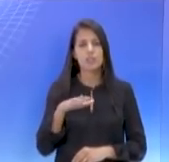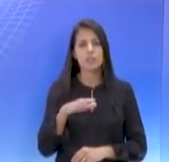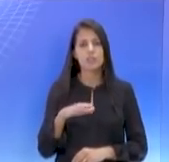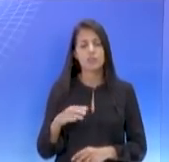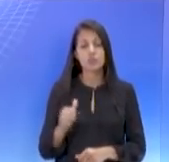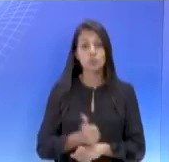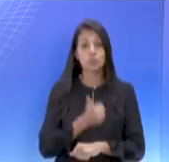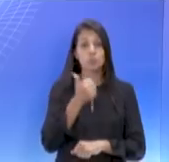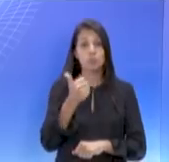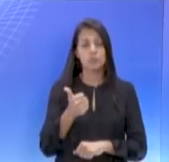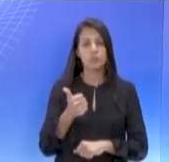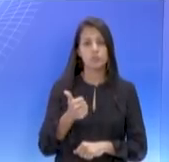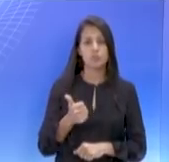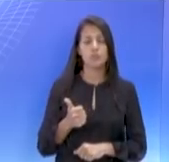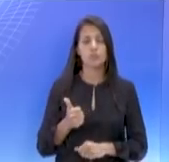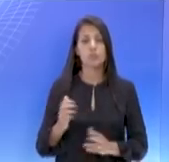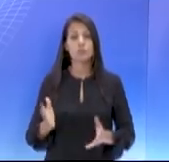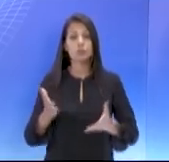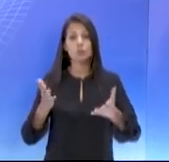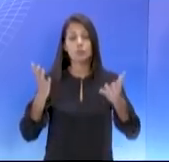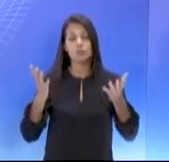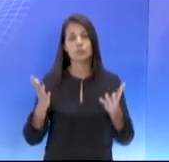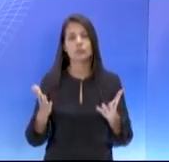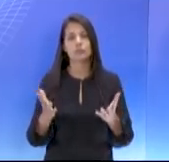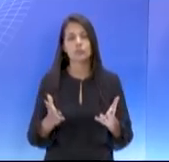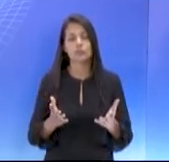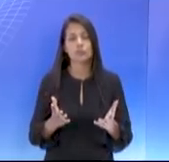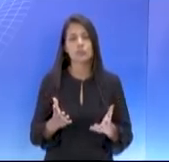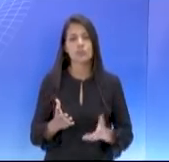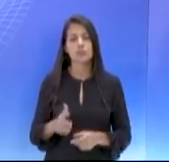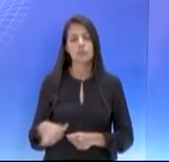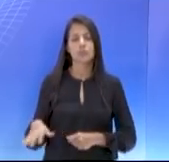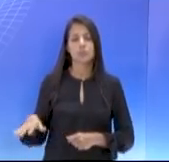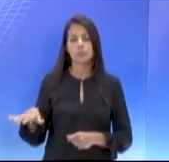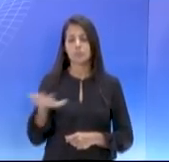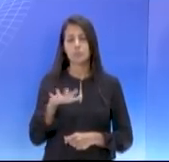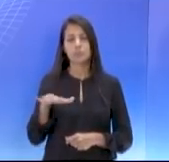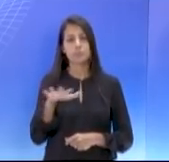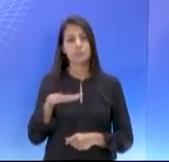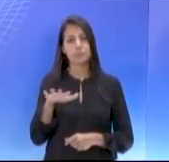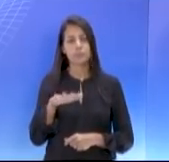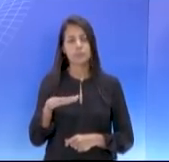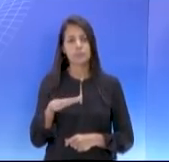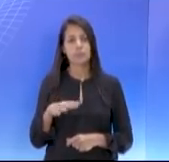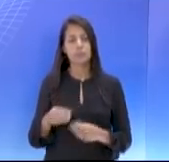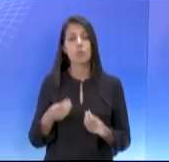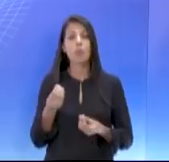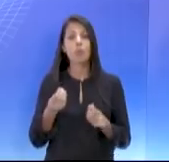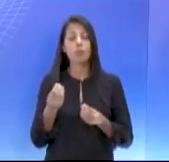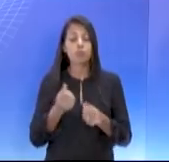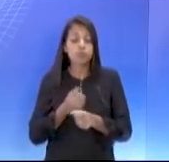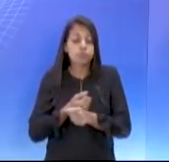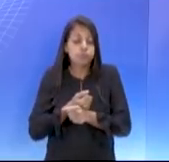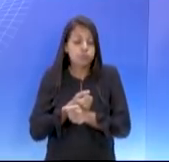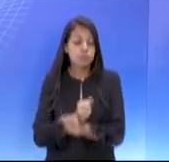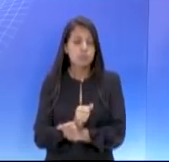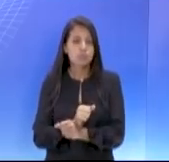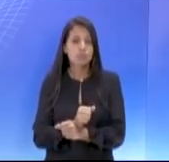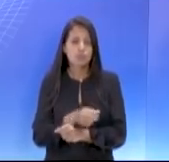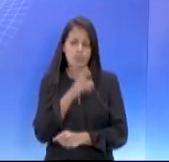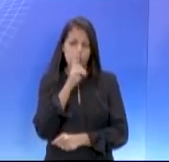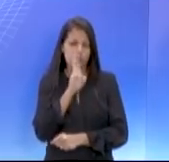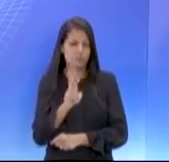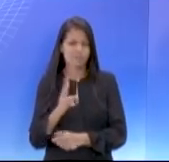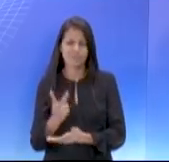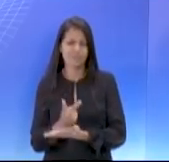das classes médias, cultivando a família como pilar da sociedade imperial? Classe média